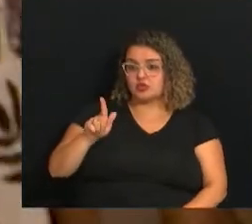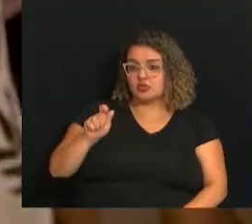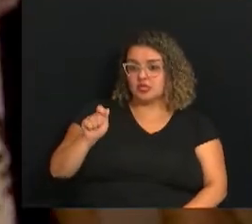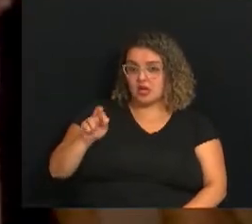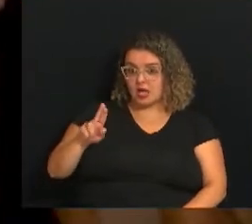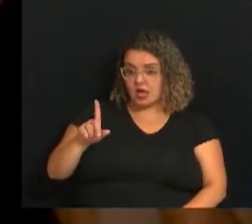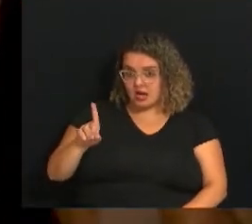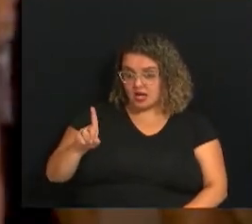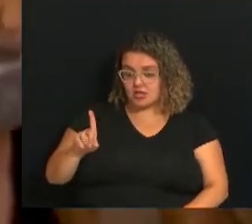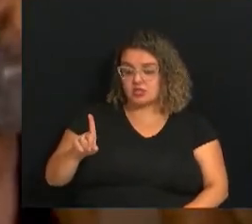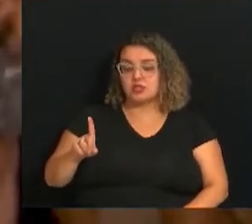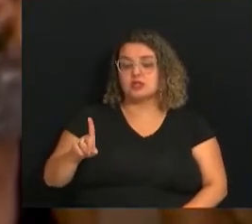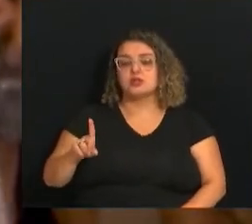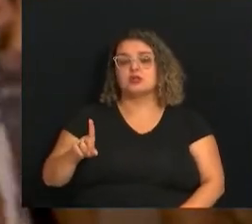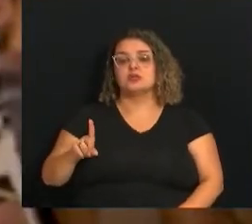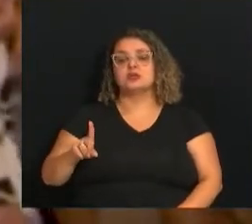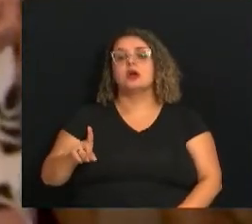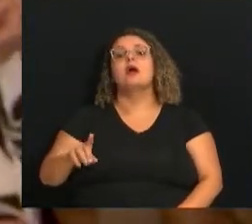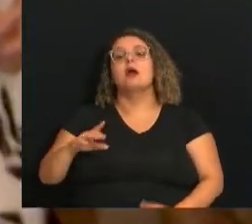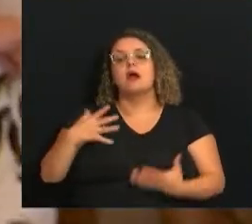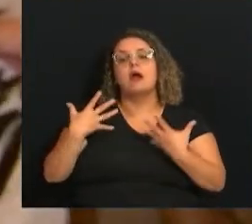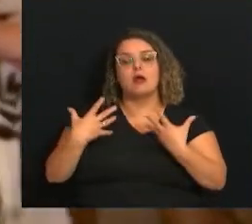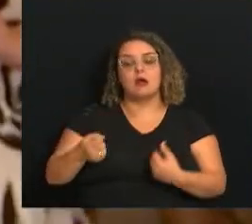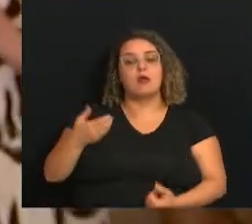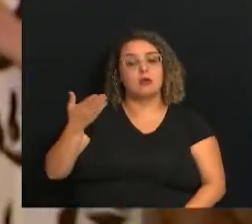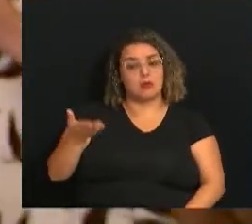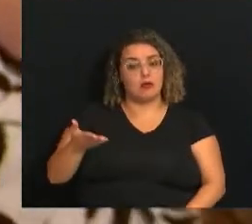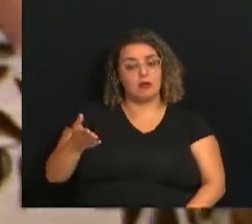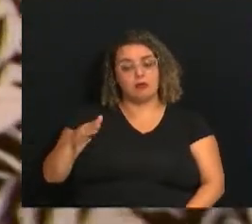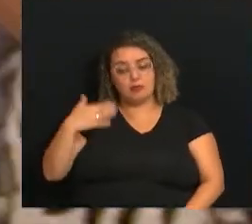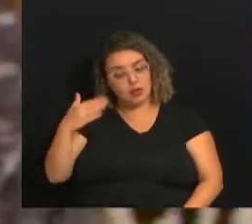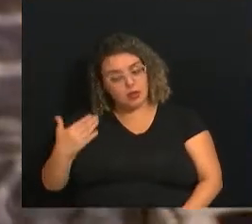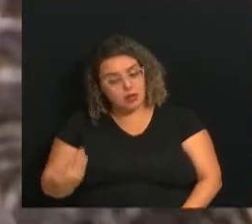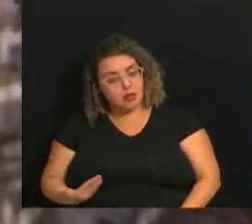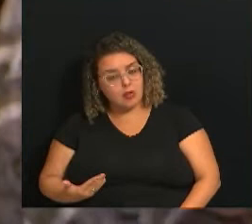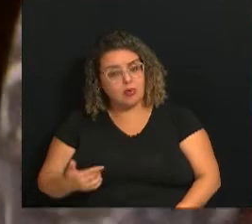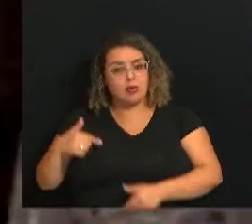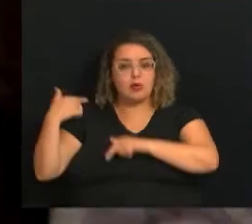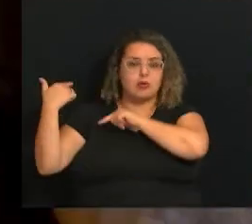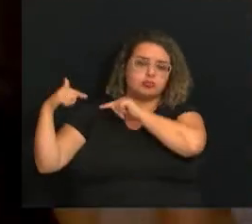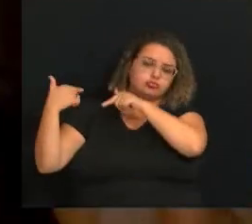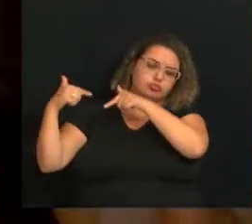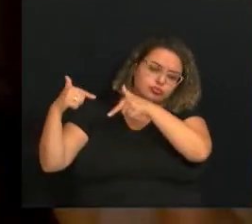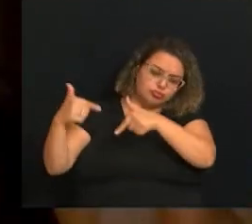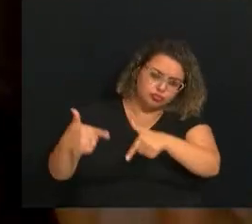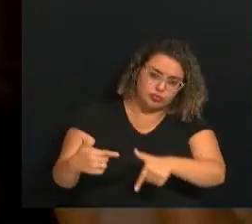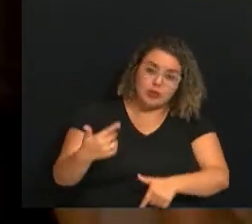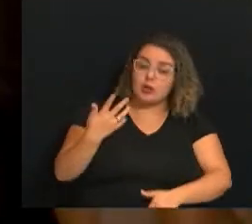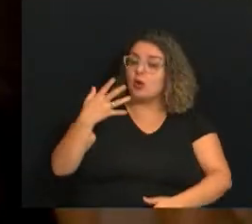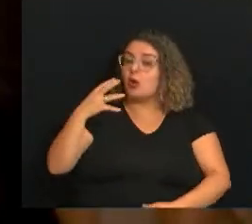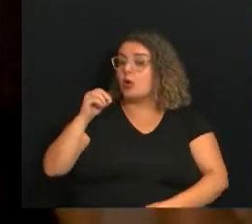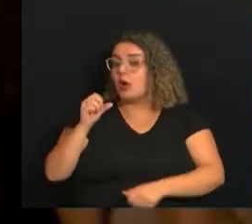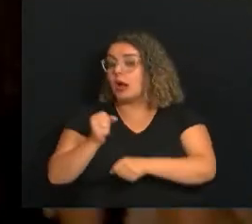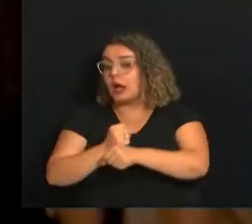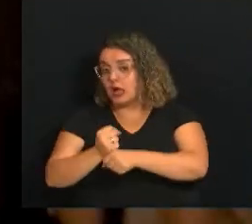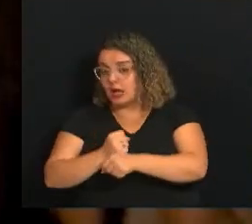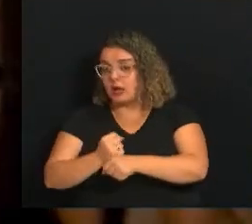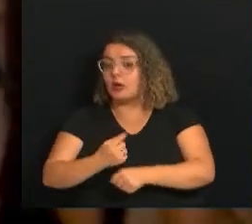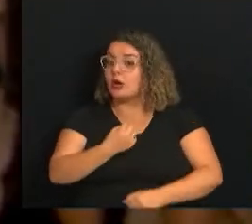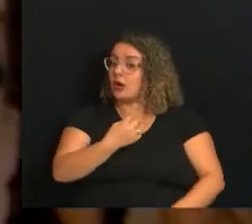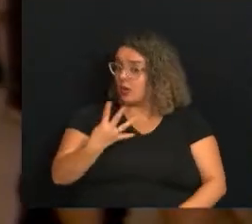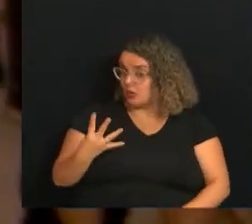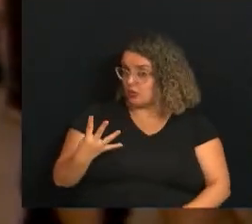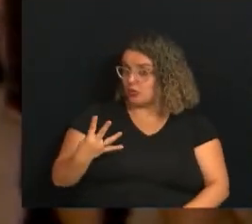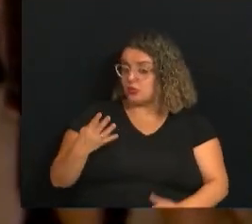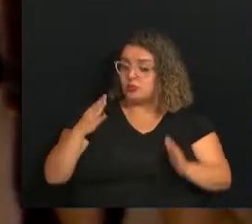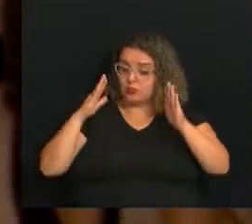reconhecido aqui, nesta honraria, por um trabalho que já existe há mais de 40 anos, dos quais 14 são